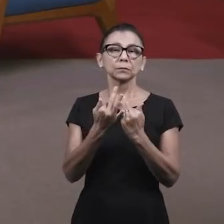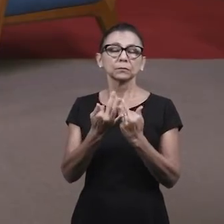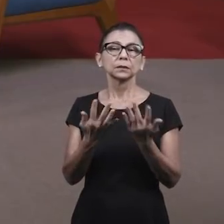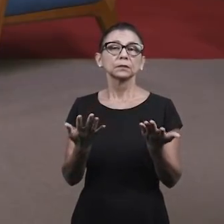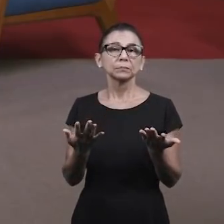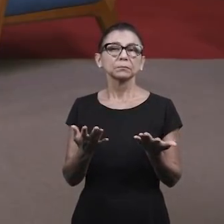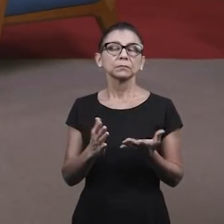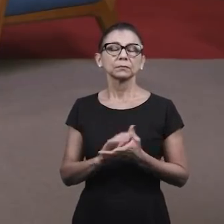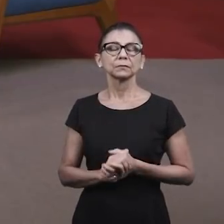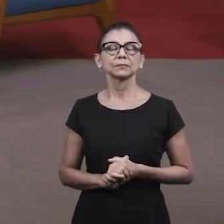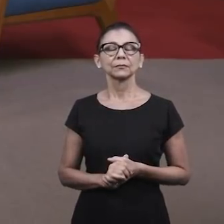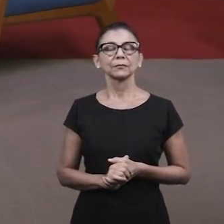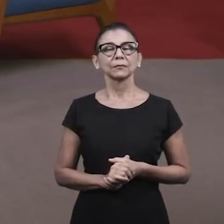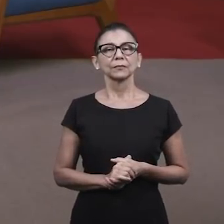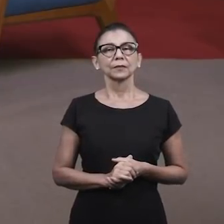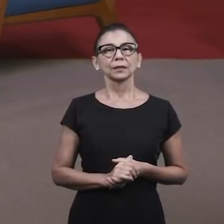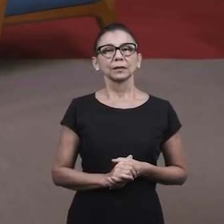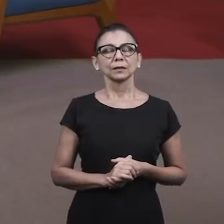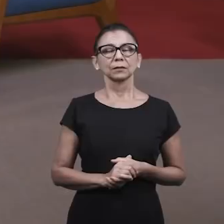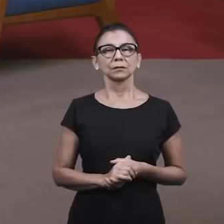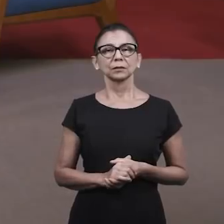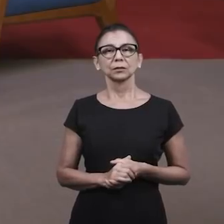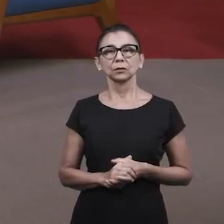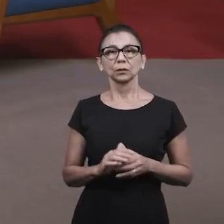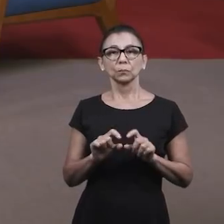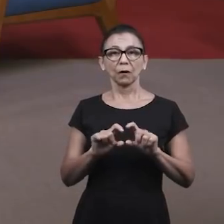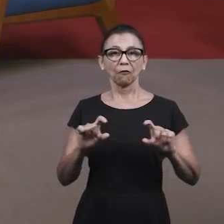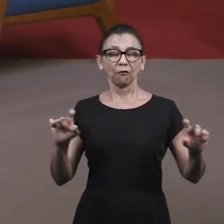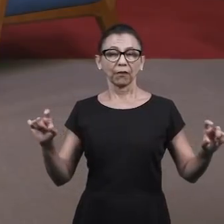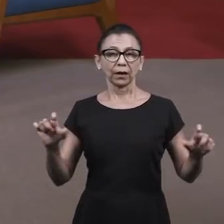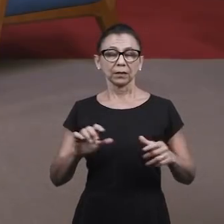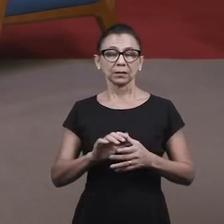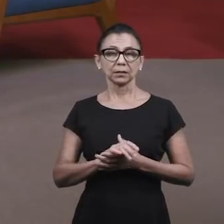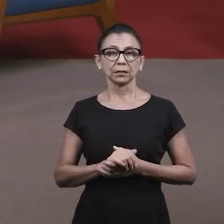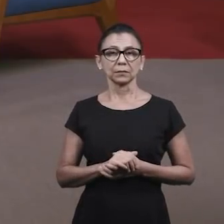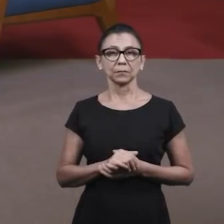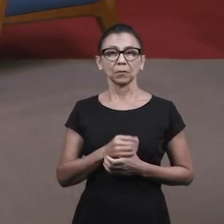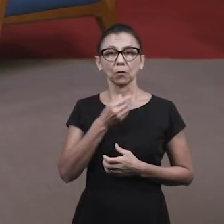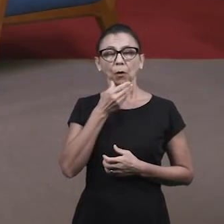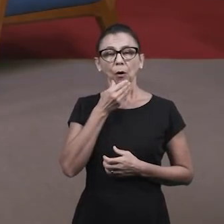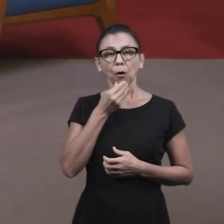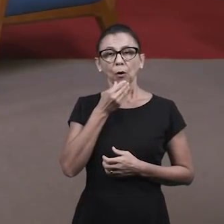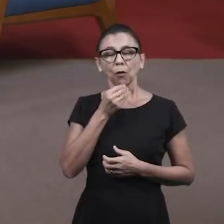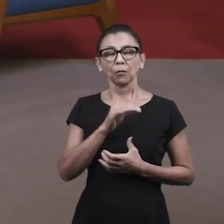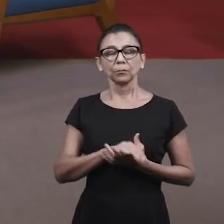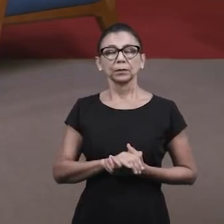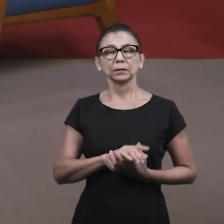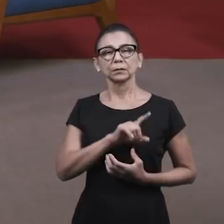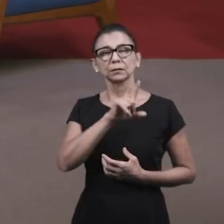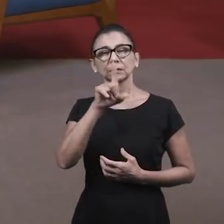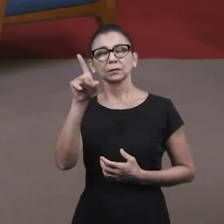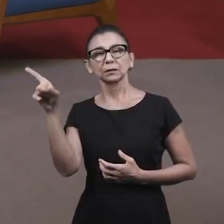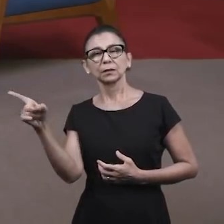aparecendo na tela e desde já eu quero que você saiba que através desse QR Code, se você apontar a câmera do seu celular para ele, o seu